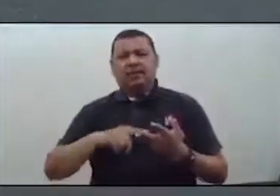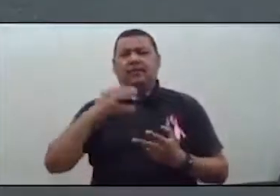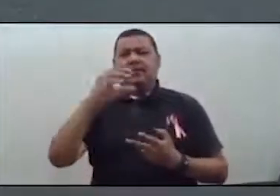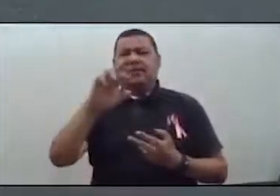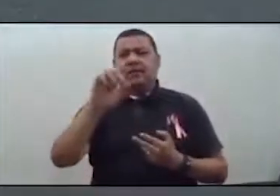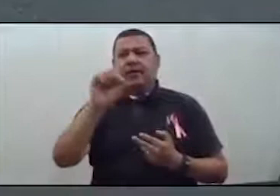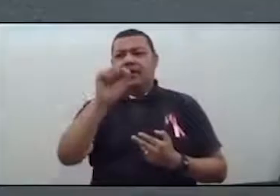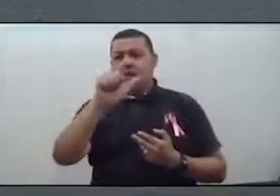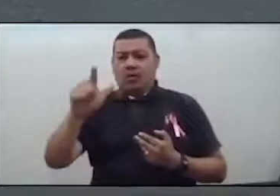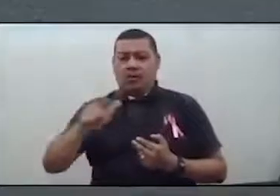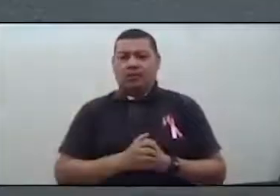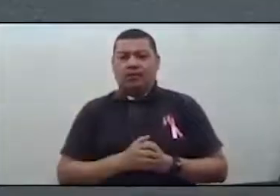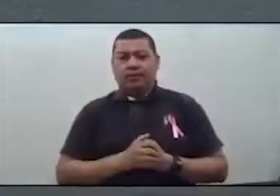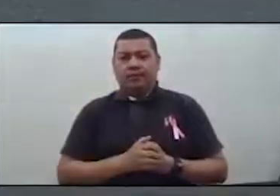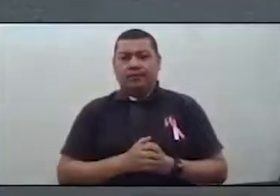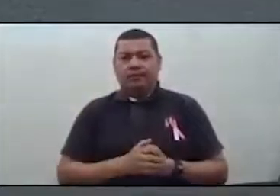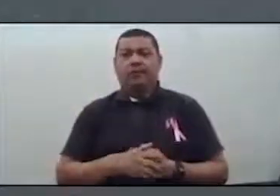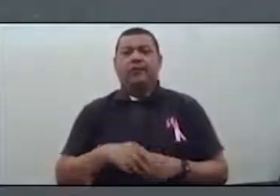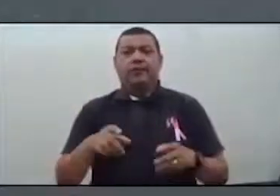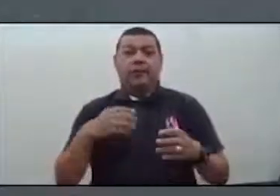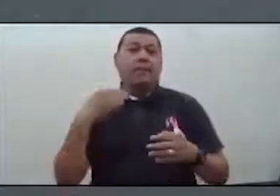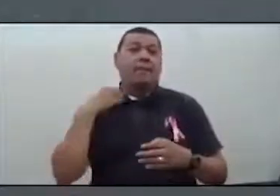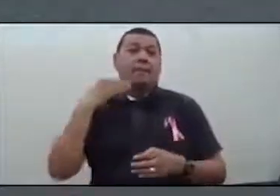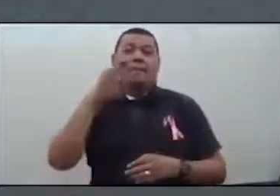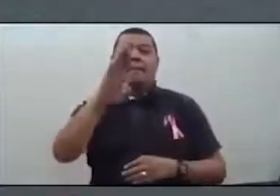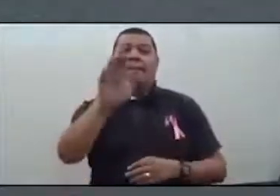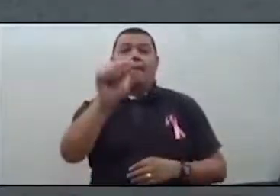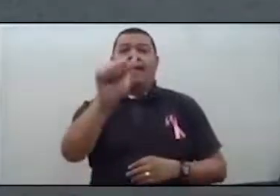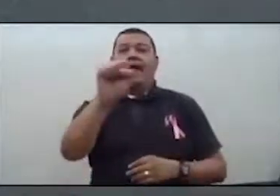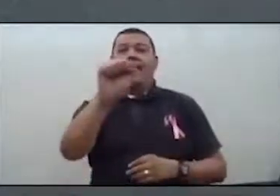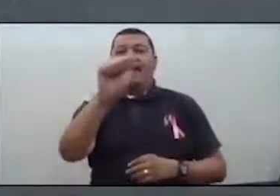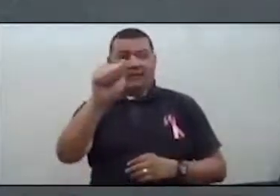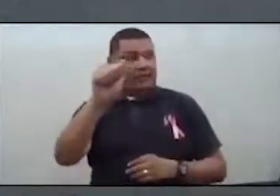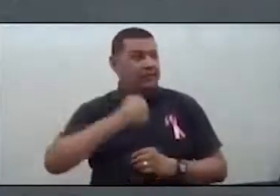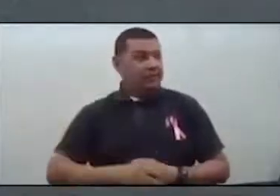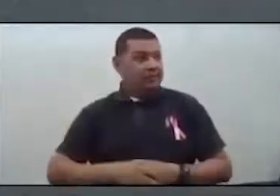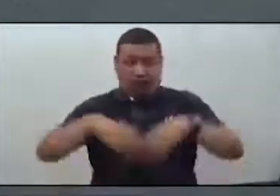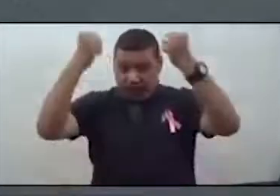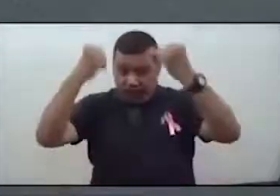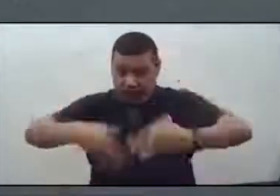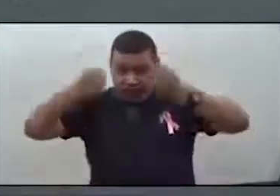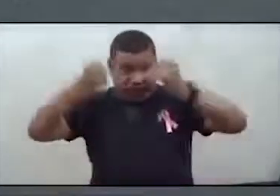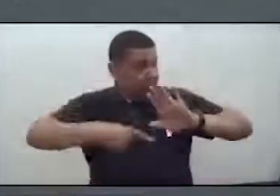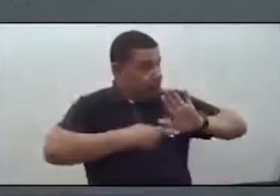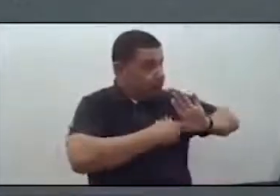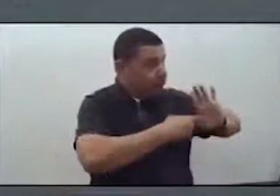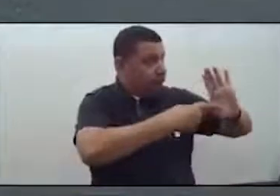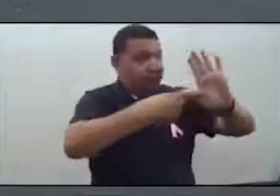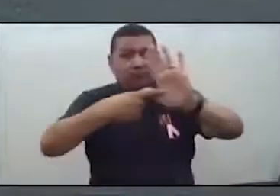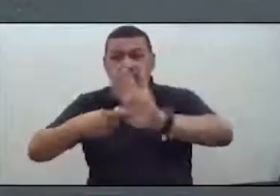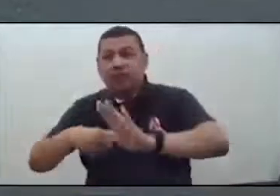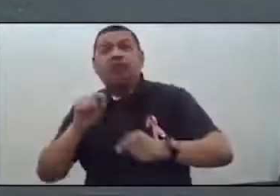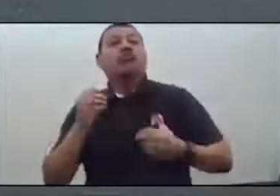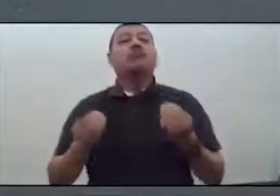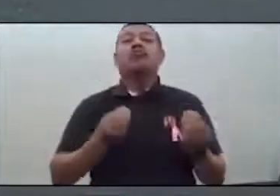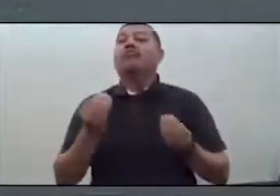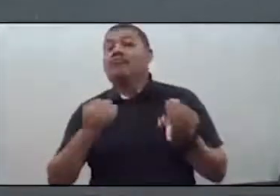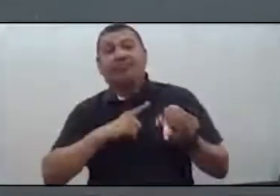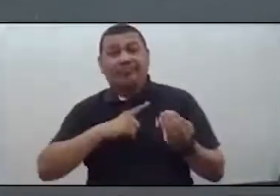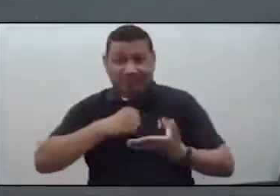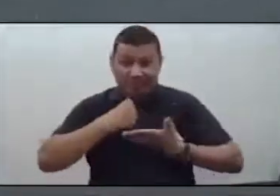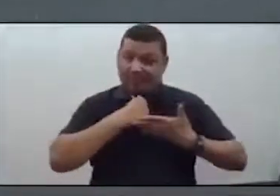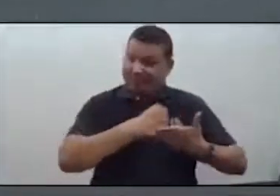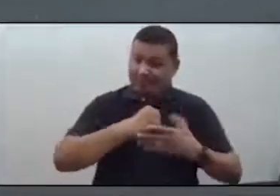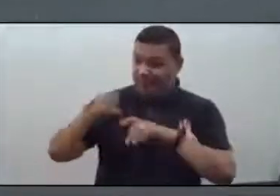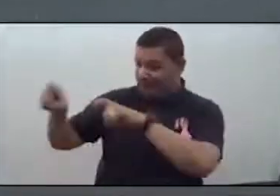Cressol, Banco da Amazônia, todos estiveram lá, falando um pouco dos seus produtos, o que tem para a agricultura familiar, o que